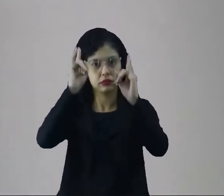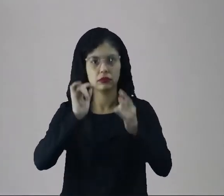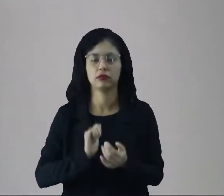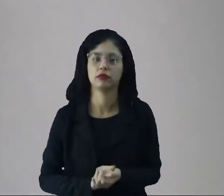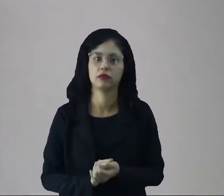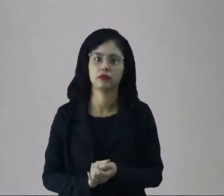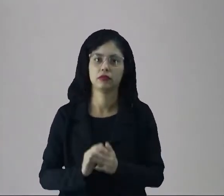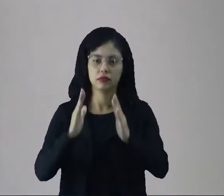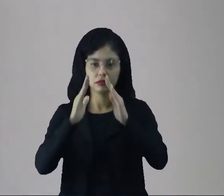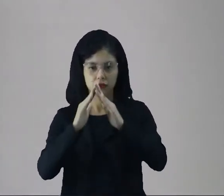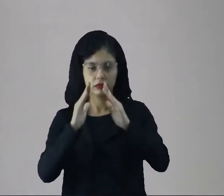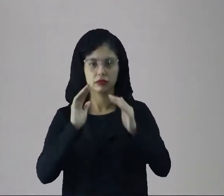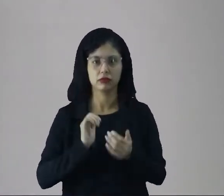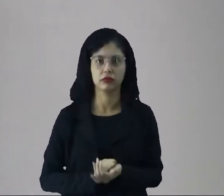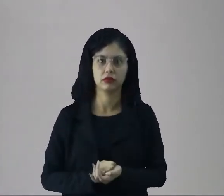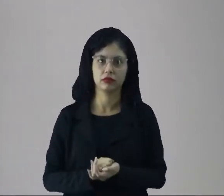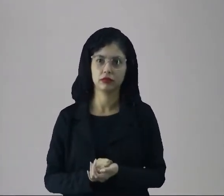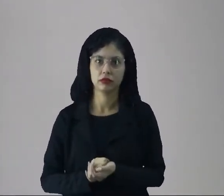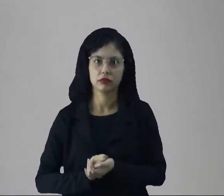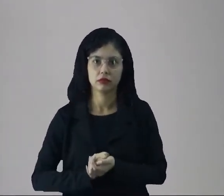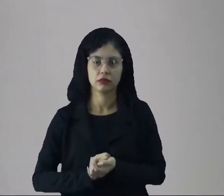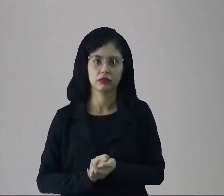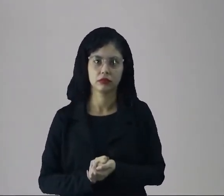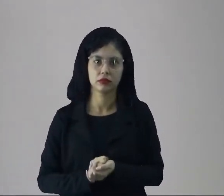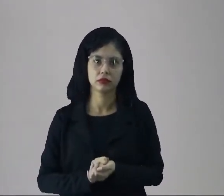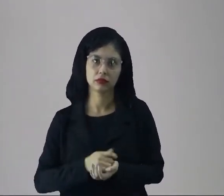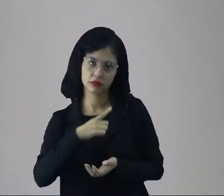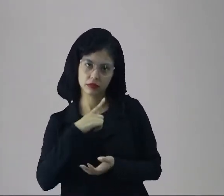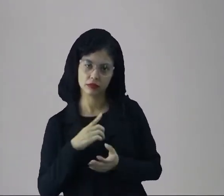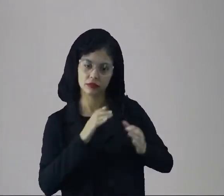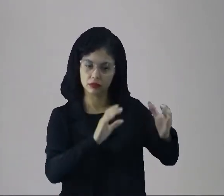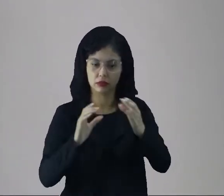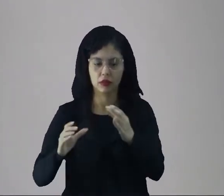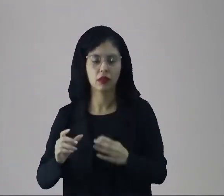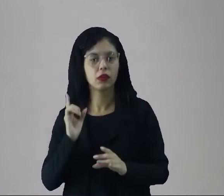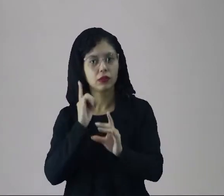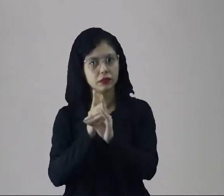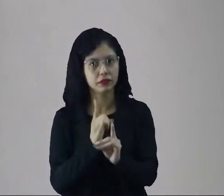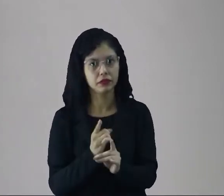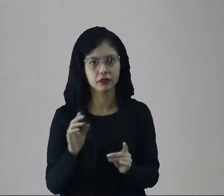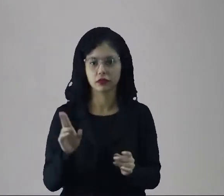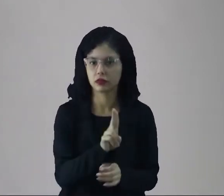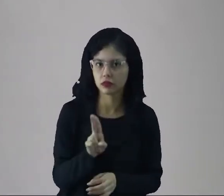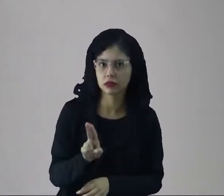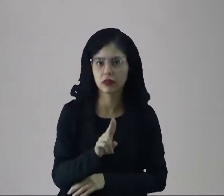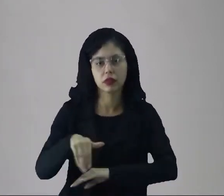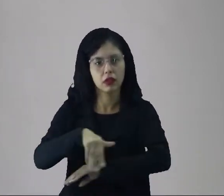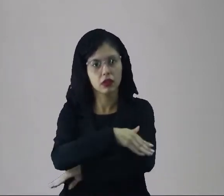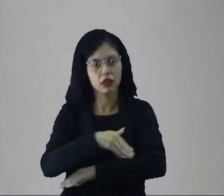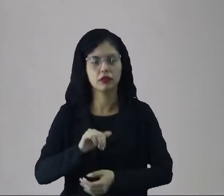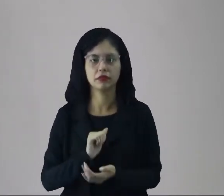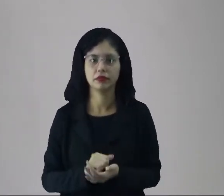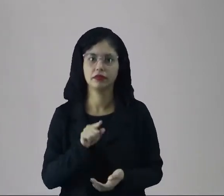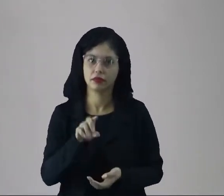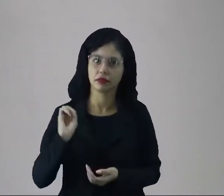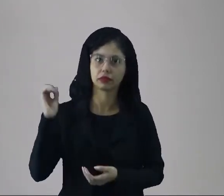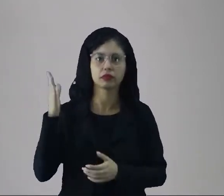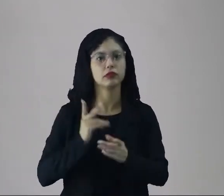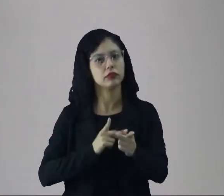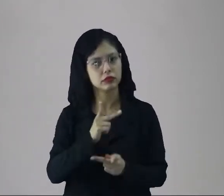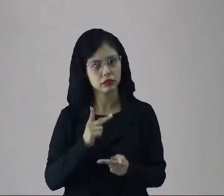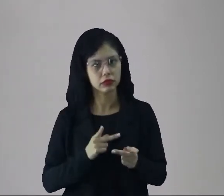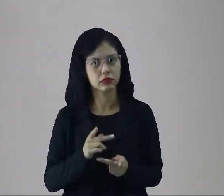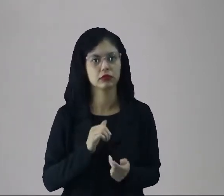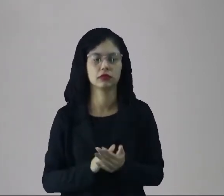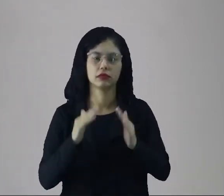uma residência ou até mesmo de um bairro ali, você consegue definir qual é o nome das ruas. E aí o caso da planta de uma